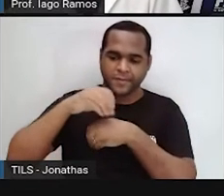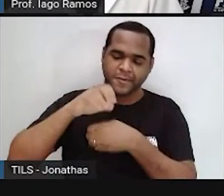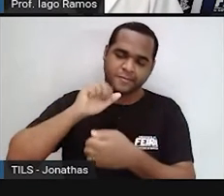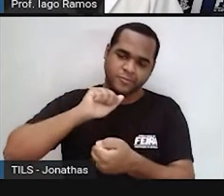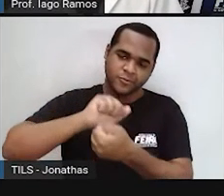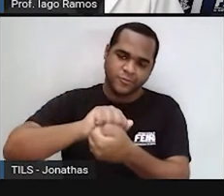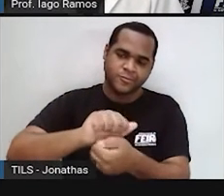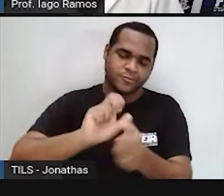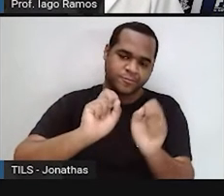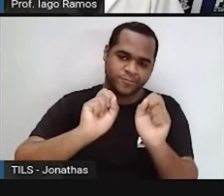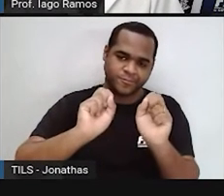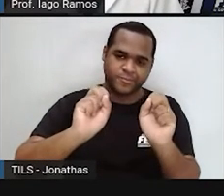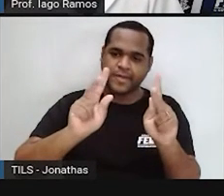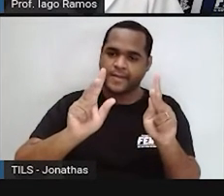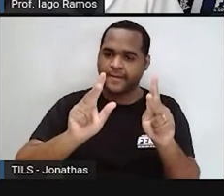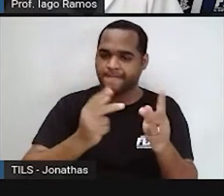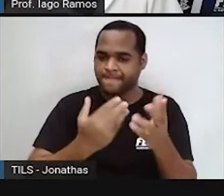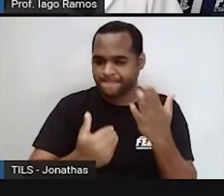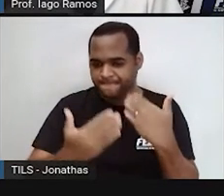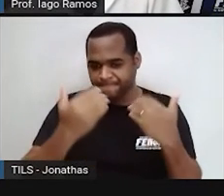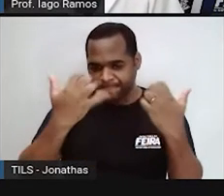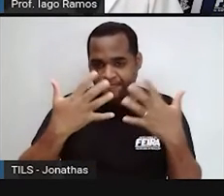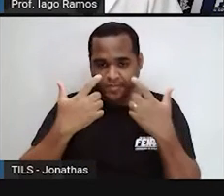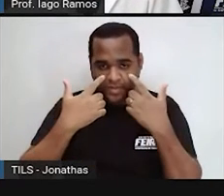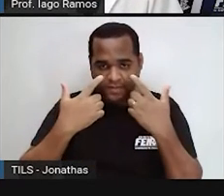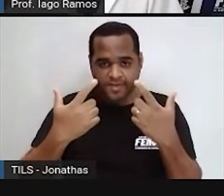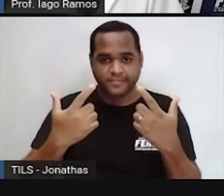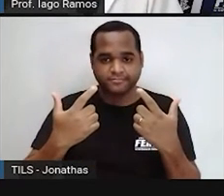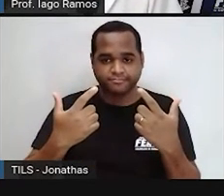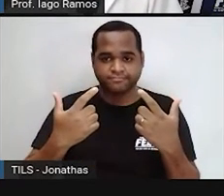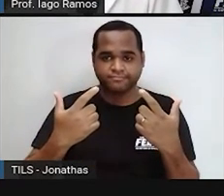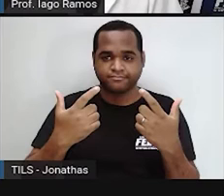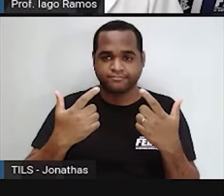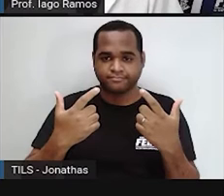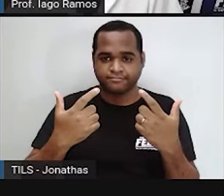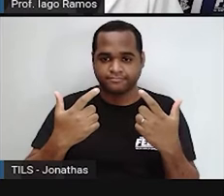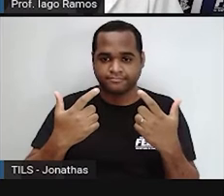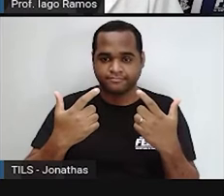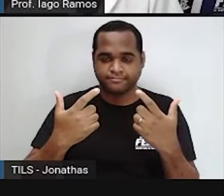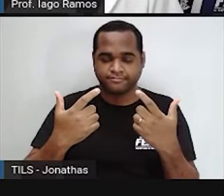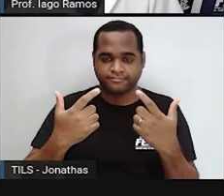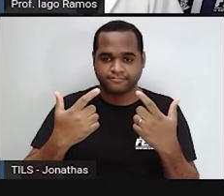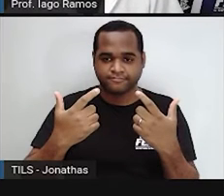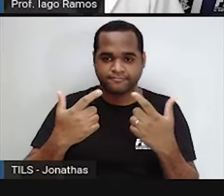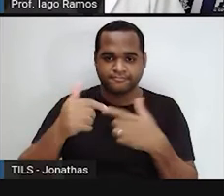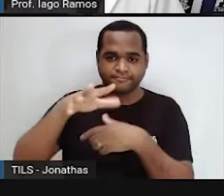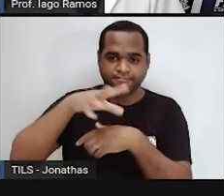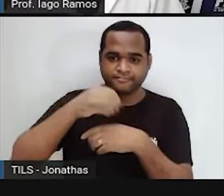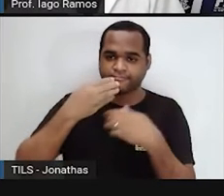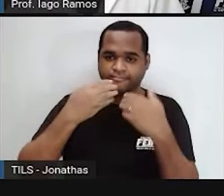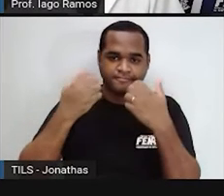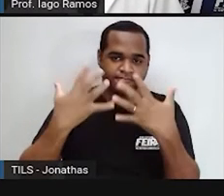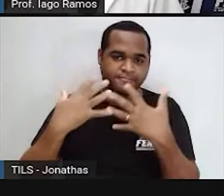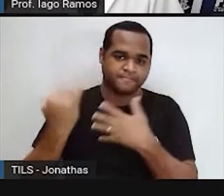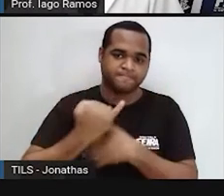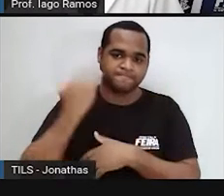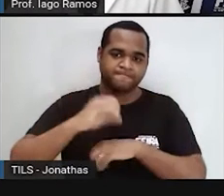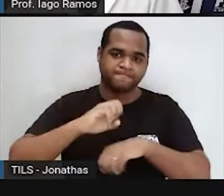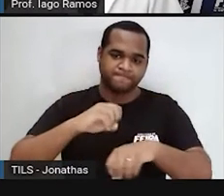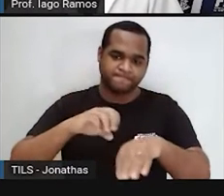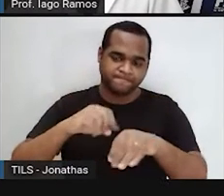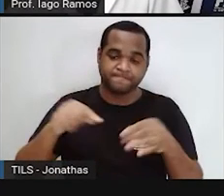tá bom então vamos lá olha só eu trago para você nessa aula né um